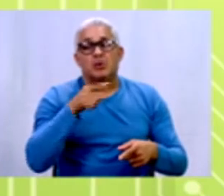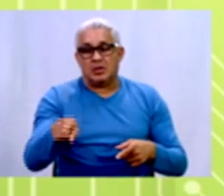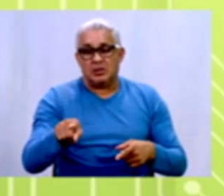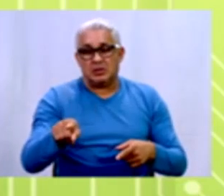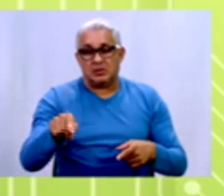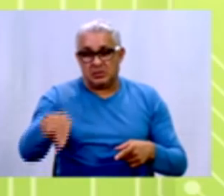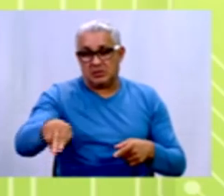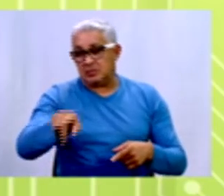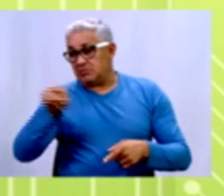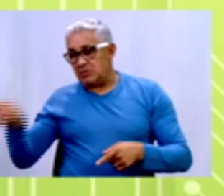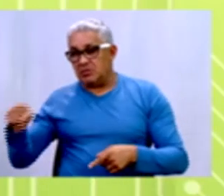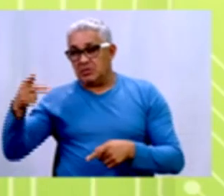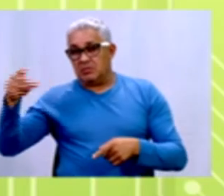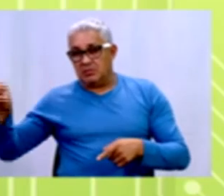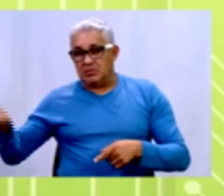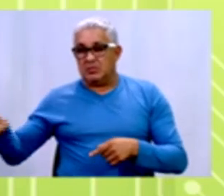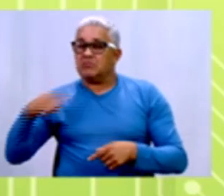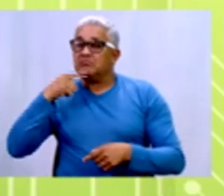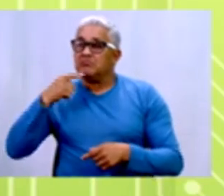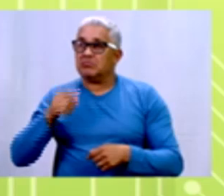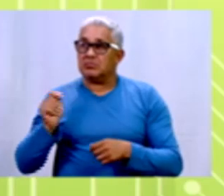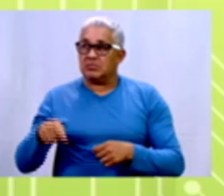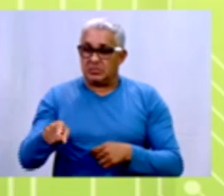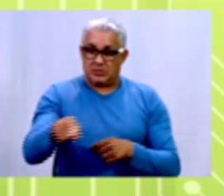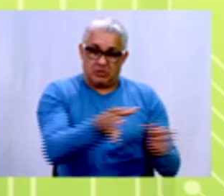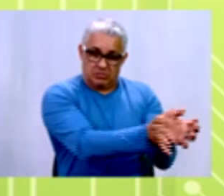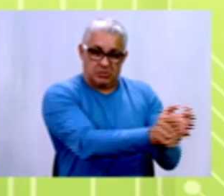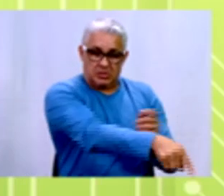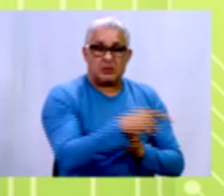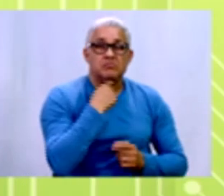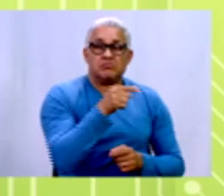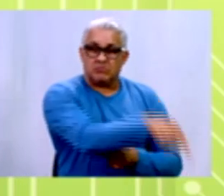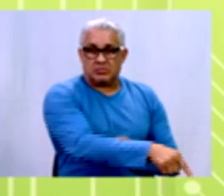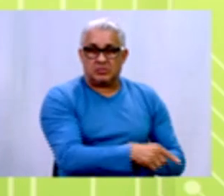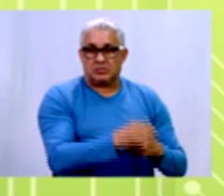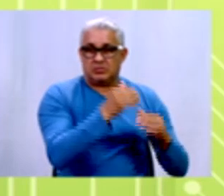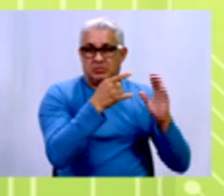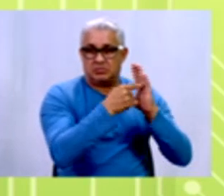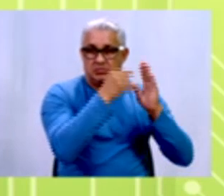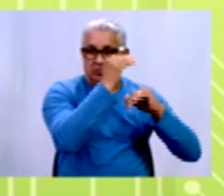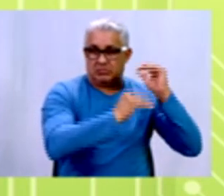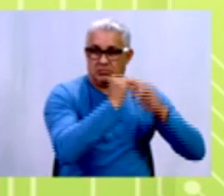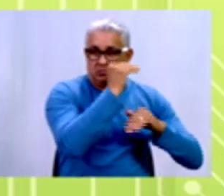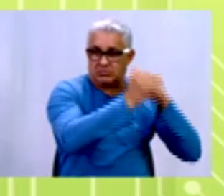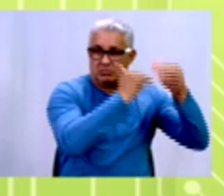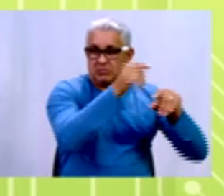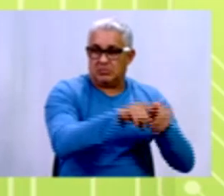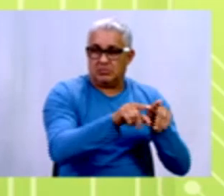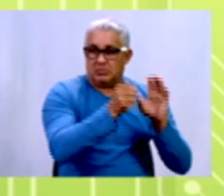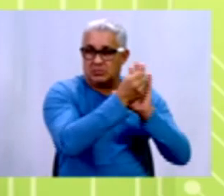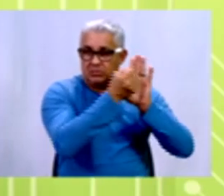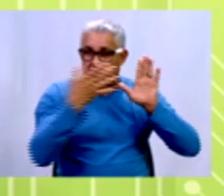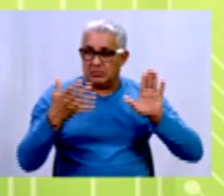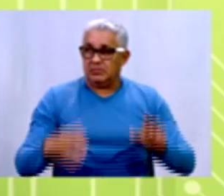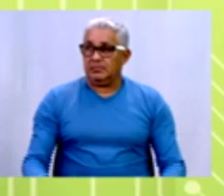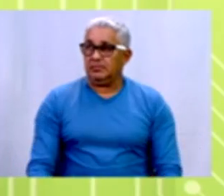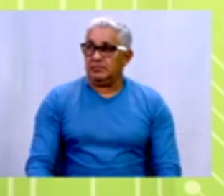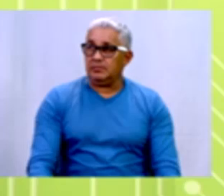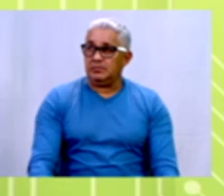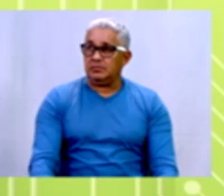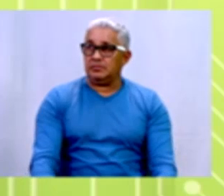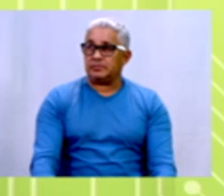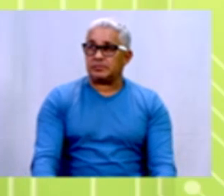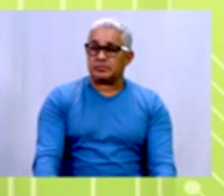definidas, tiradas alguma dúvida que o time tenha no desenvolvimento da aplicação,